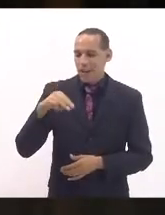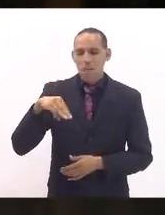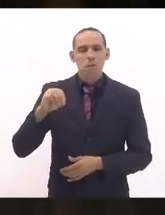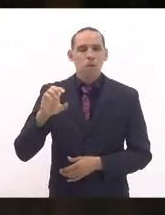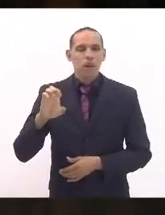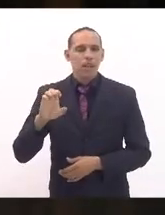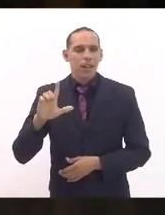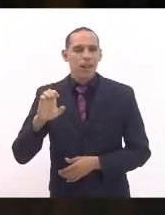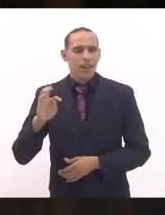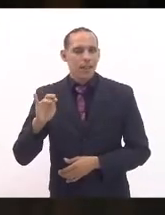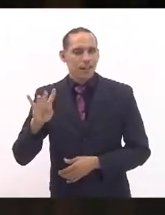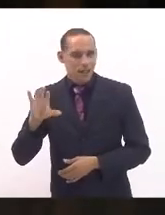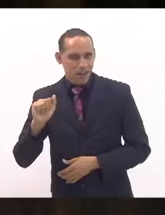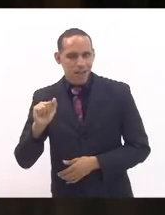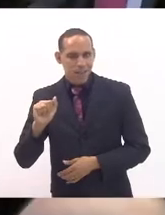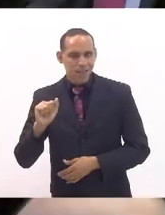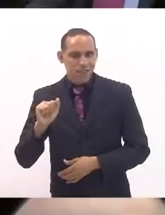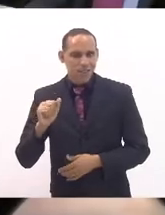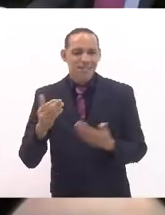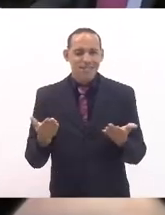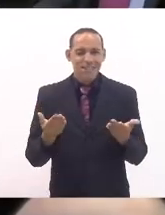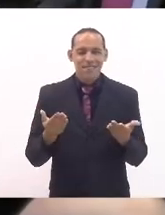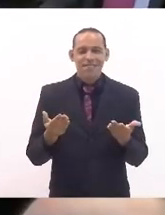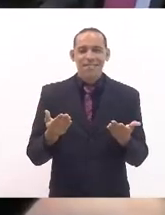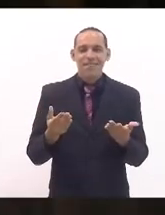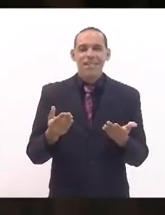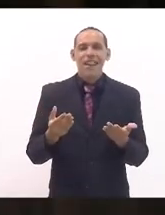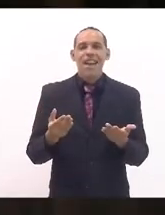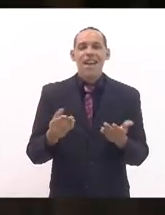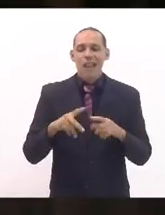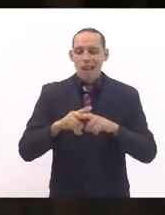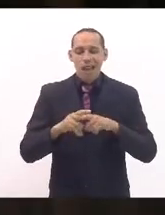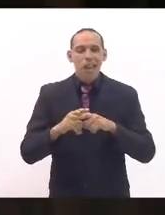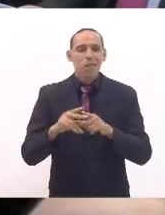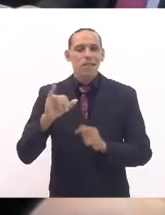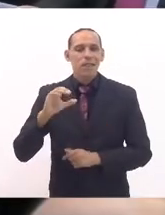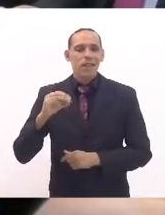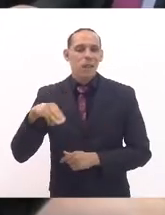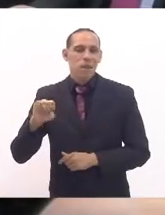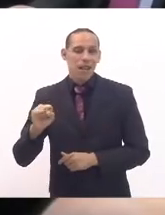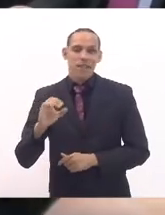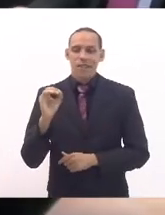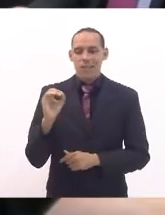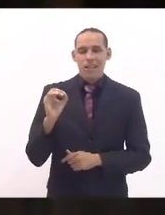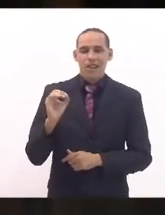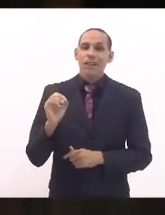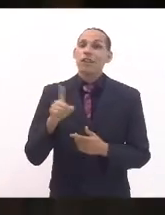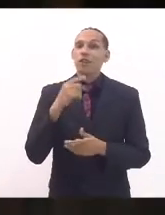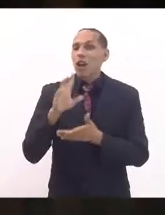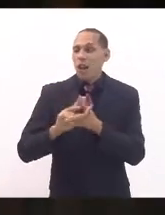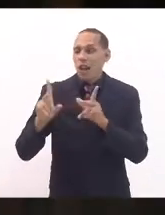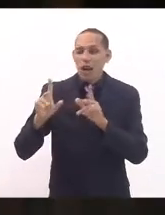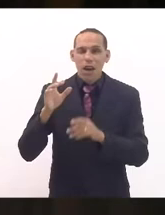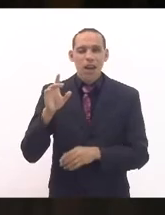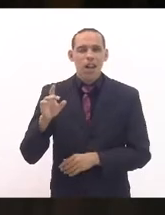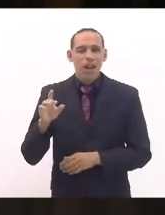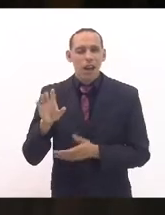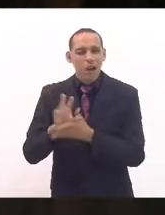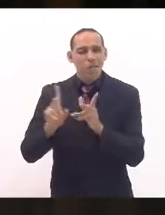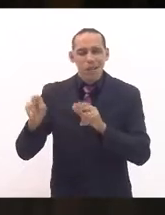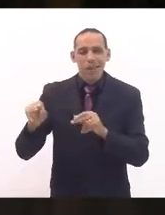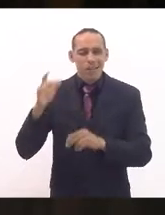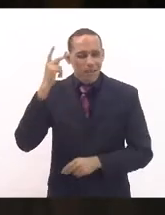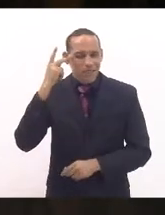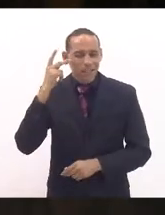equipamentos. Sim, mas colamos... Colar o número da lei... Colamos de São Paulo, então, agora eu lembrei. Sem problema.